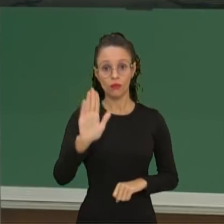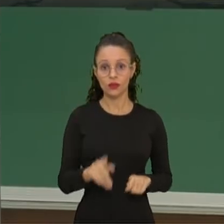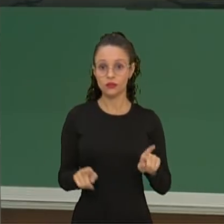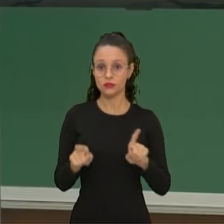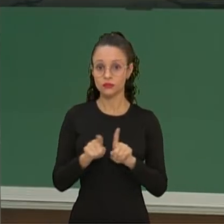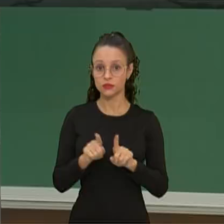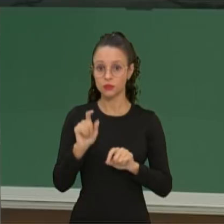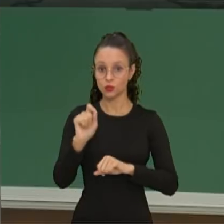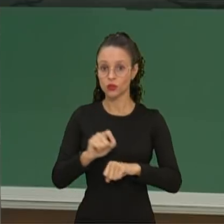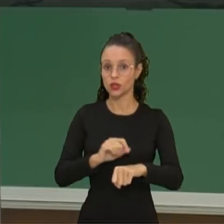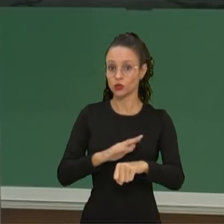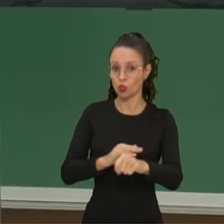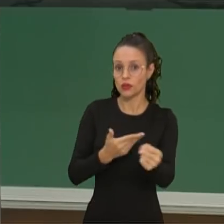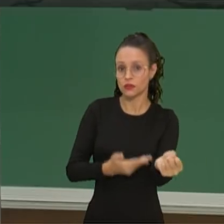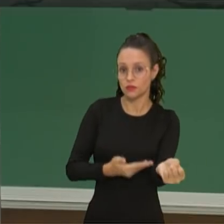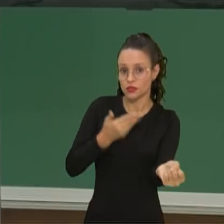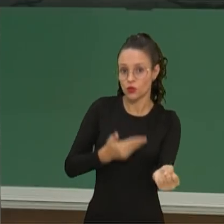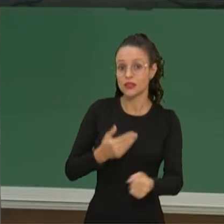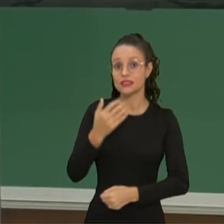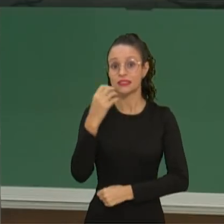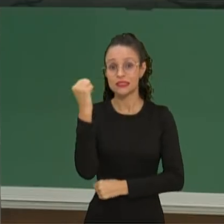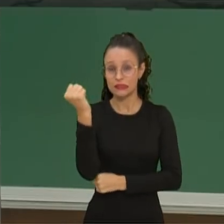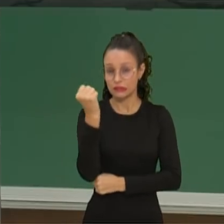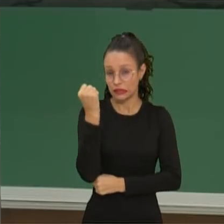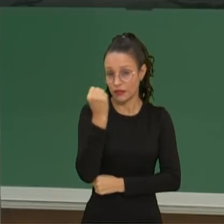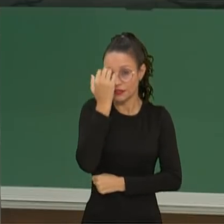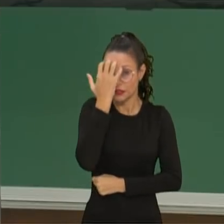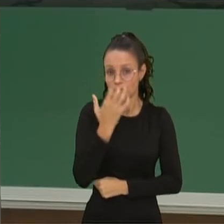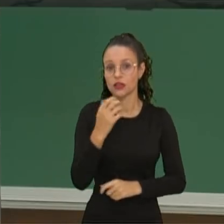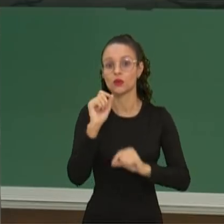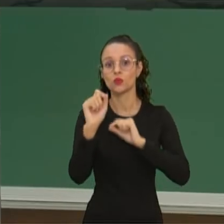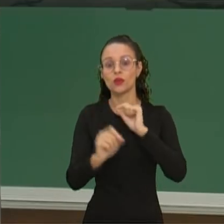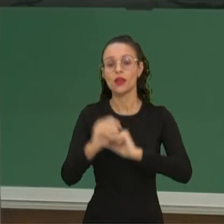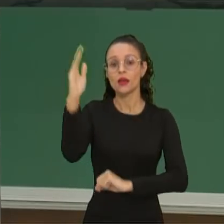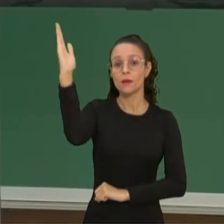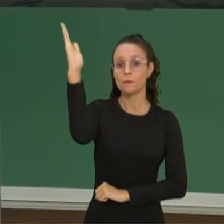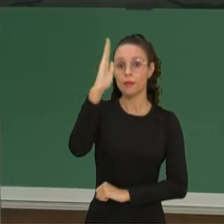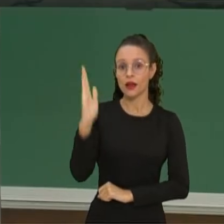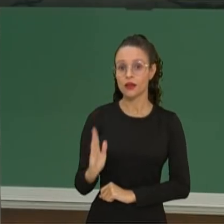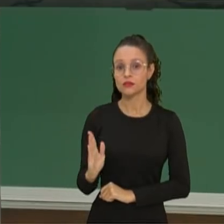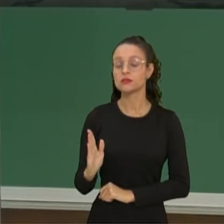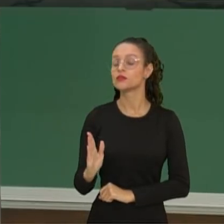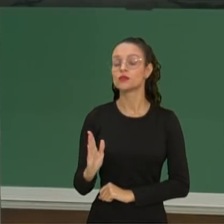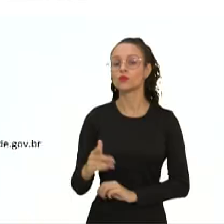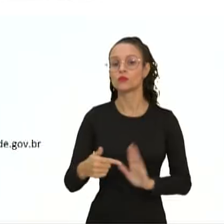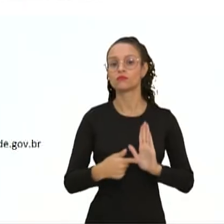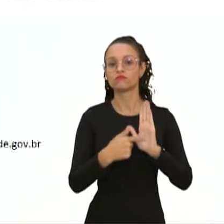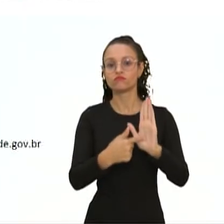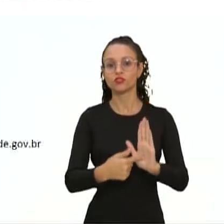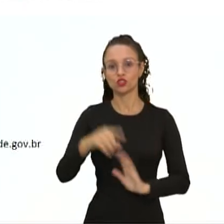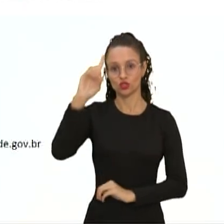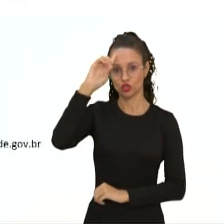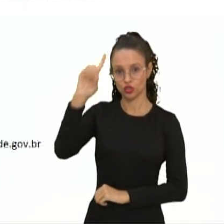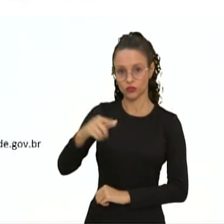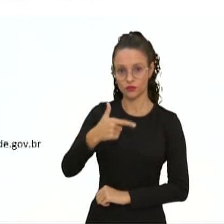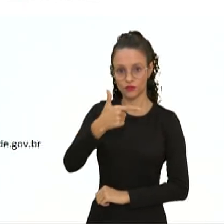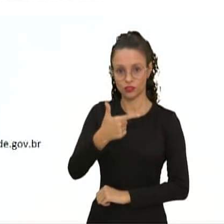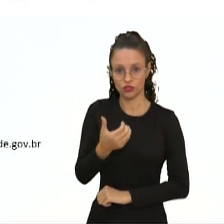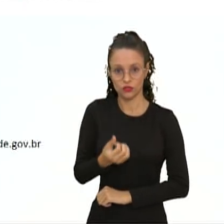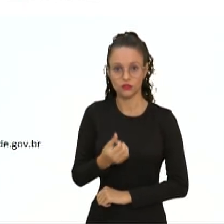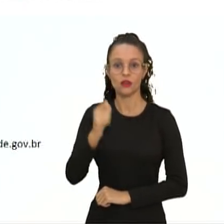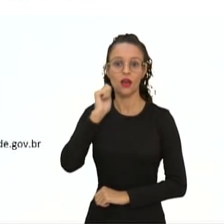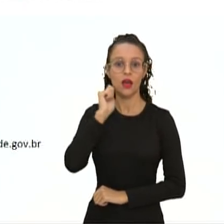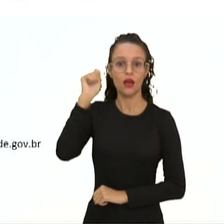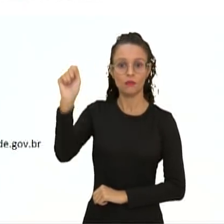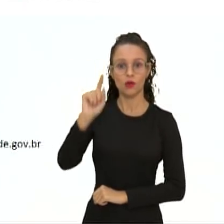essa doença, então, ela é tão séria, que o Brasil instituiu uma data, tá? Que é o 26 de abril,